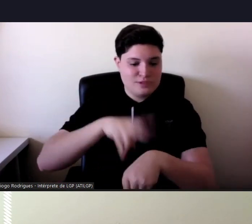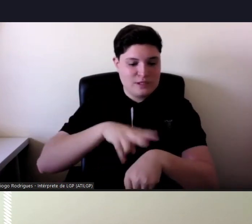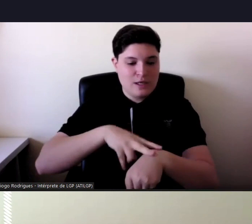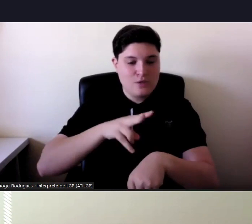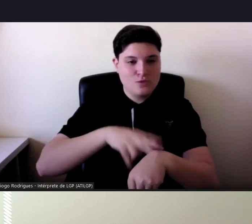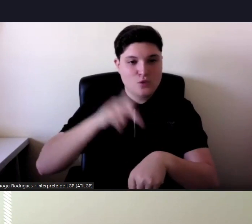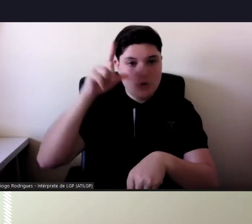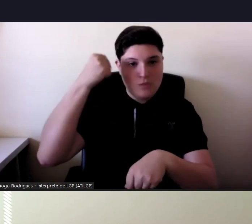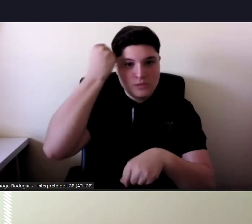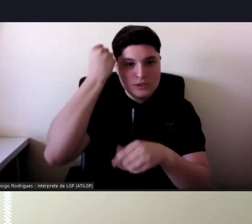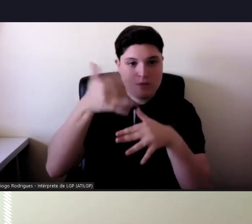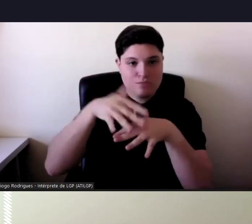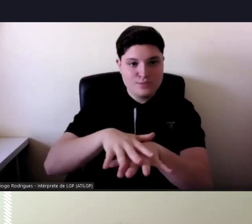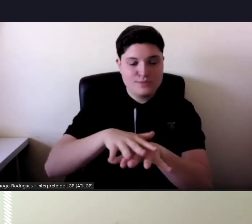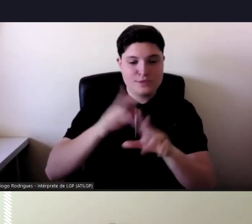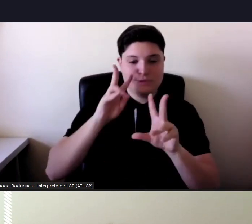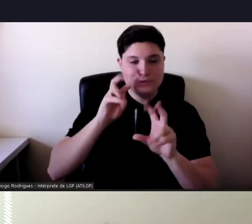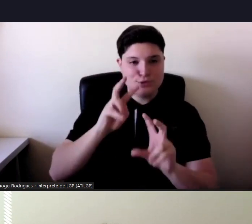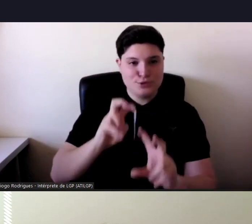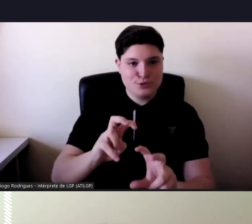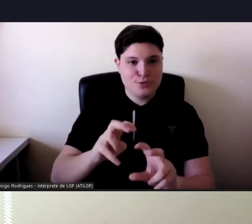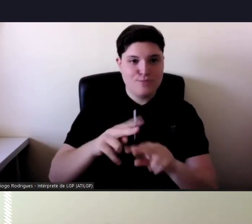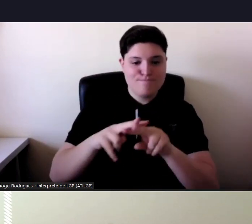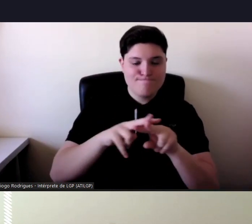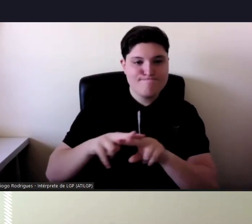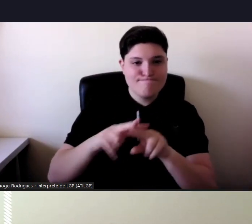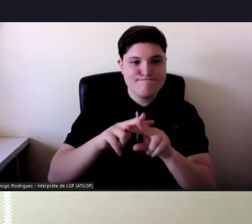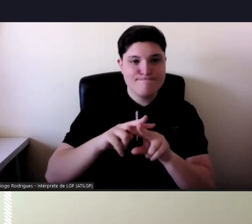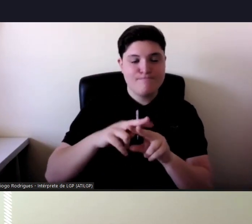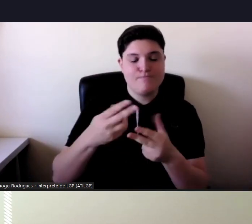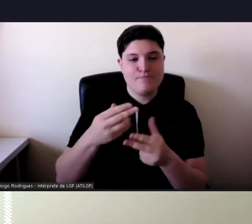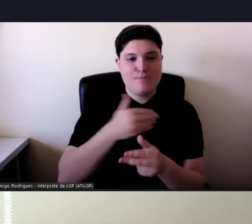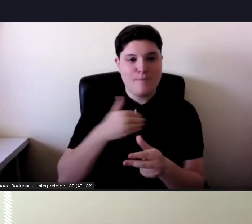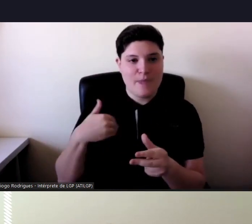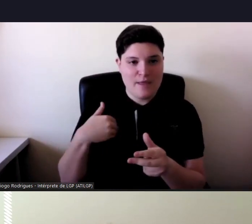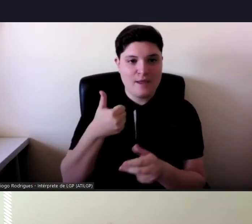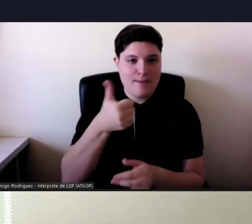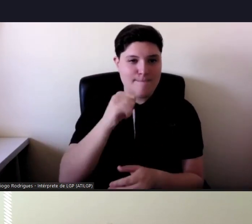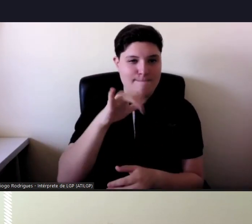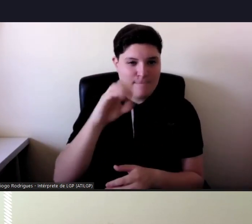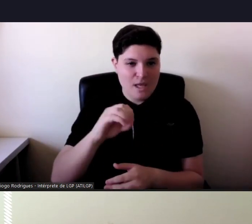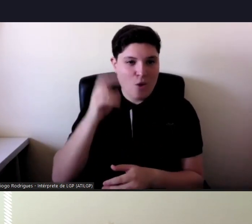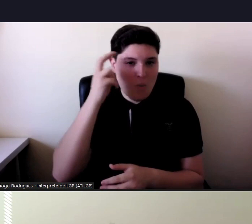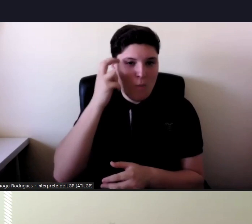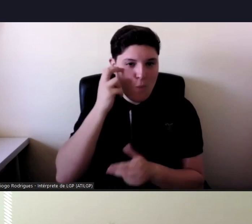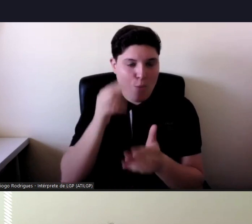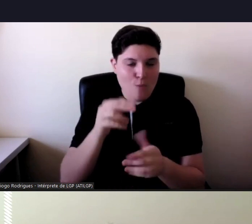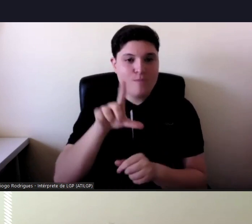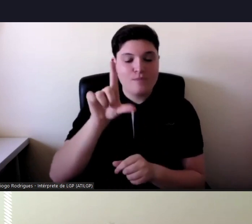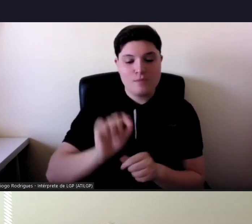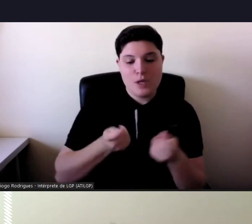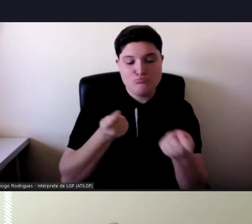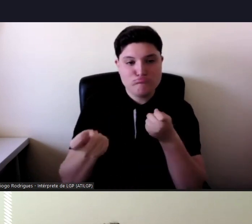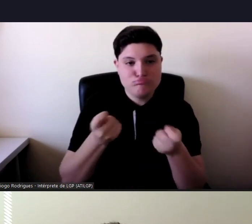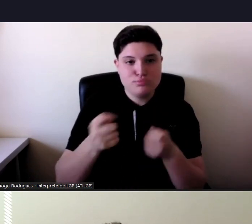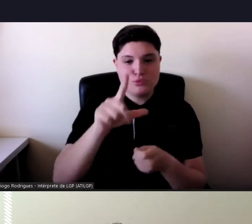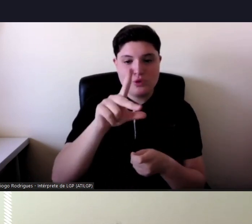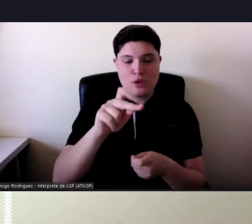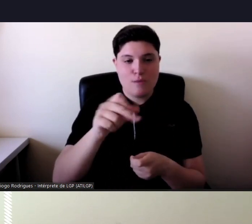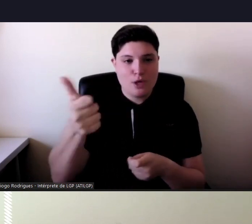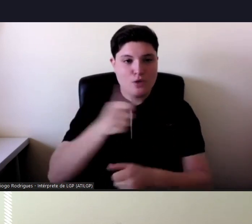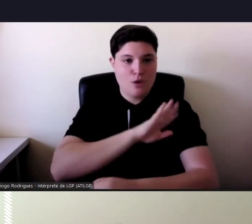integrado em Engenharia Biomédica e responsável pela sua criação, e coordenador do Laboratório Associado I3N